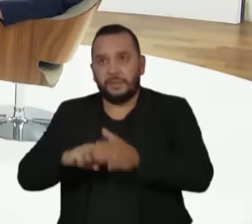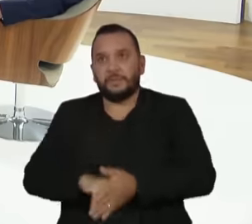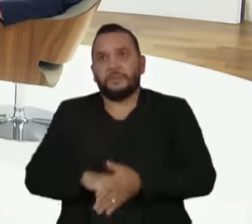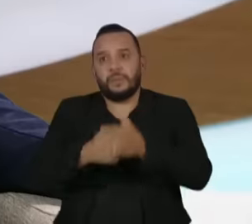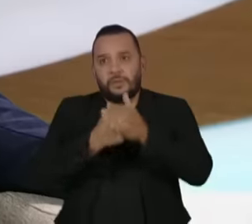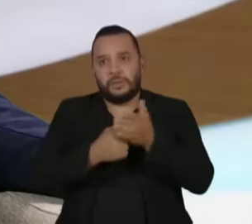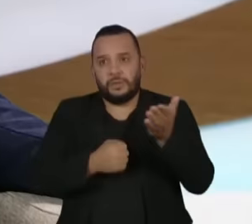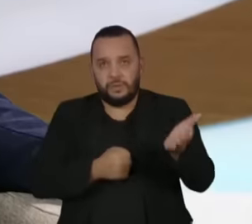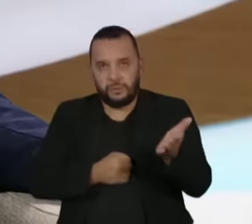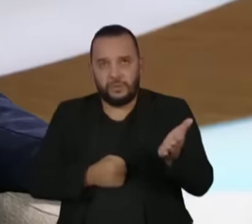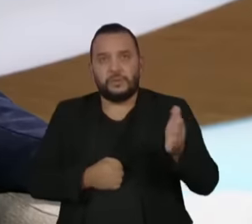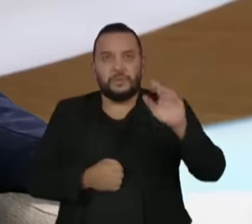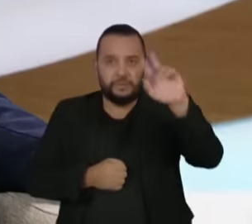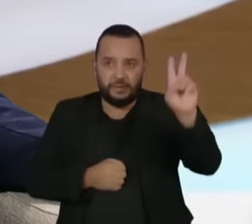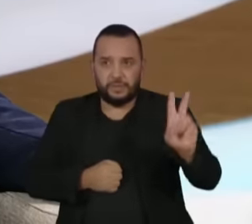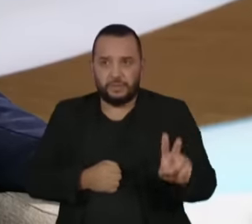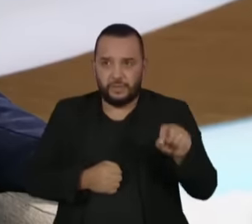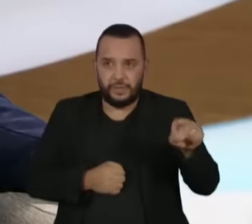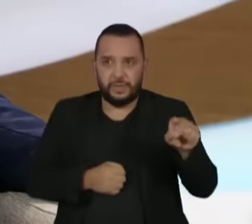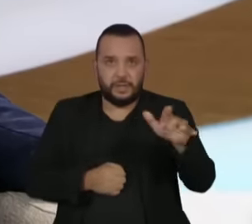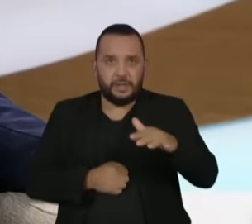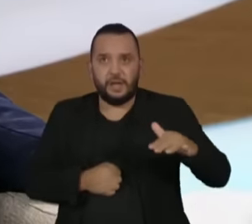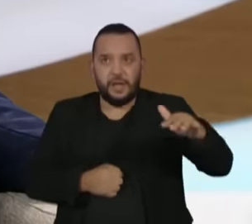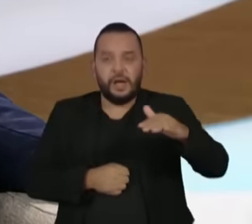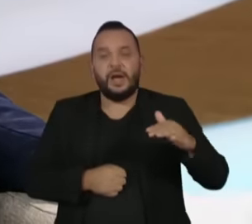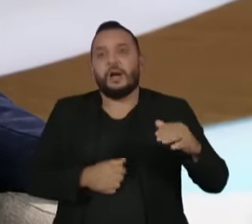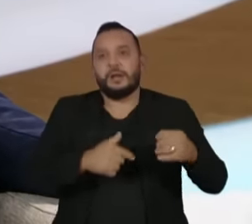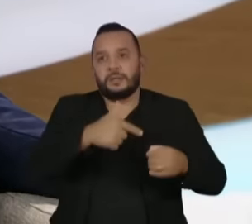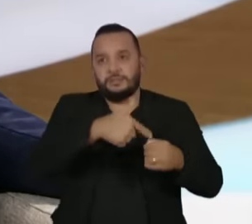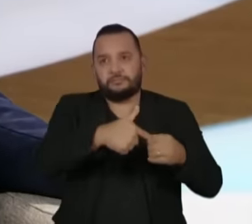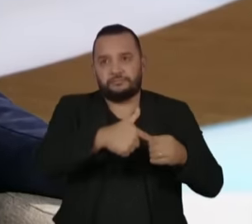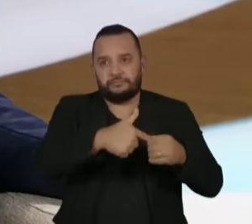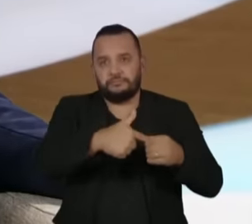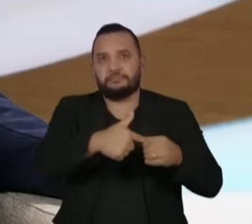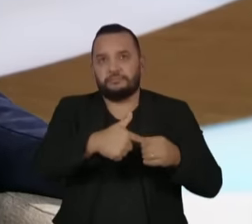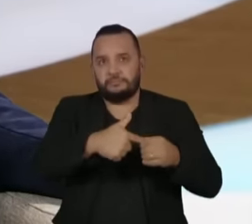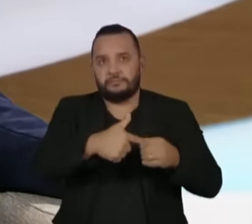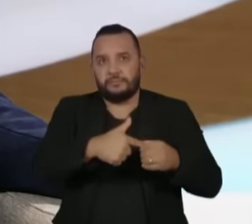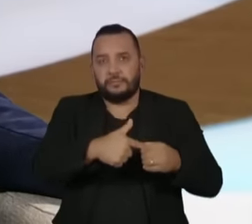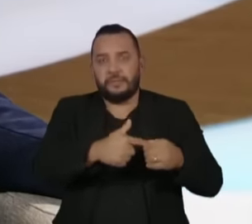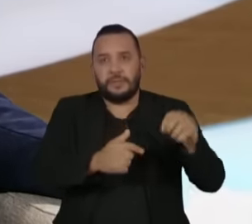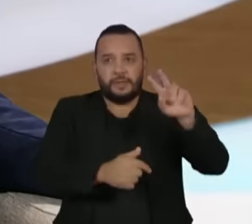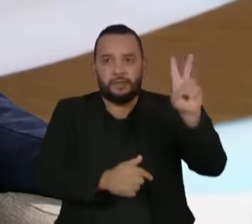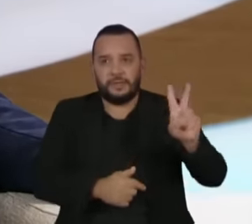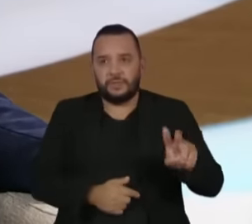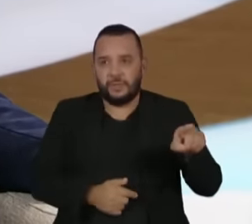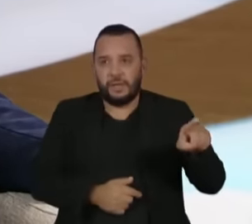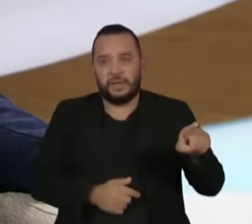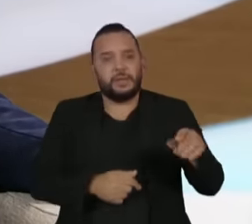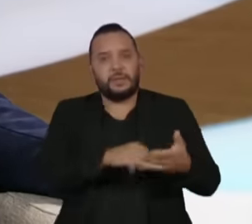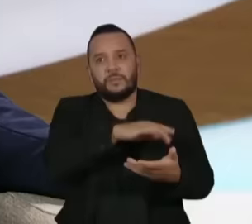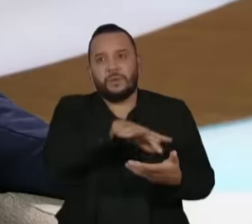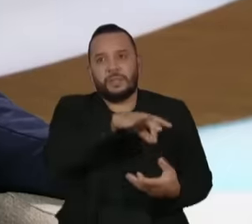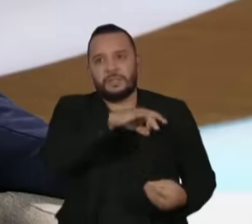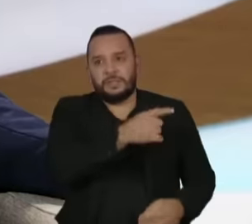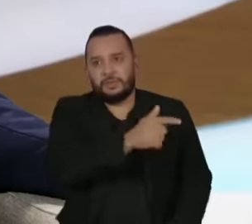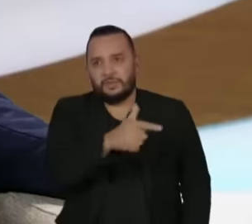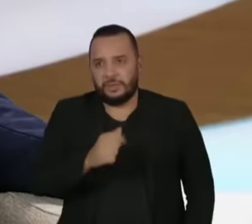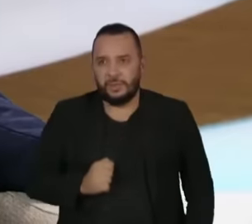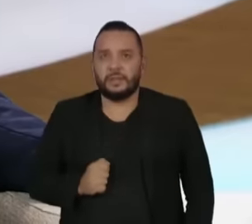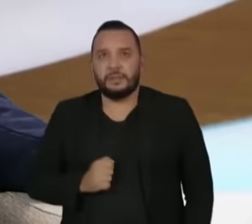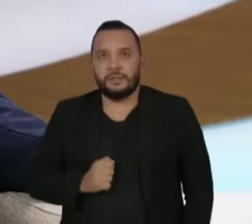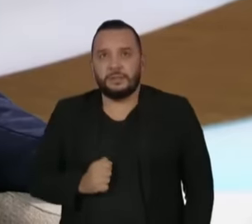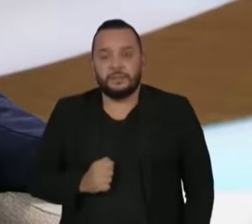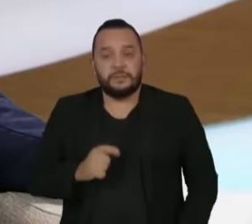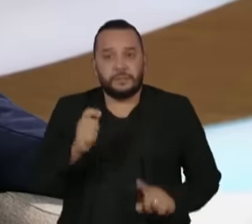um governo de esquerda, em especial na área petrolífera, argumentando que lá a democracia não existe. Tanto é que,